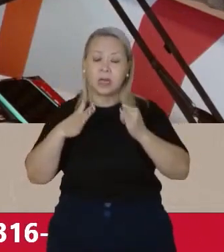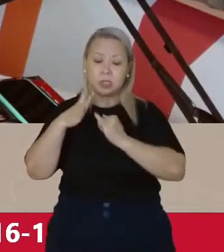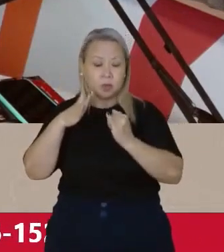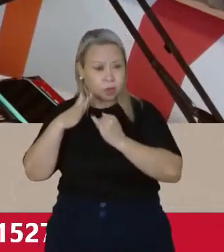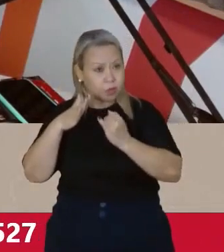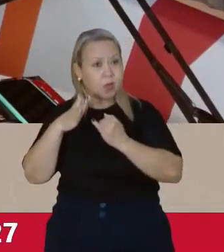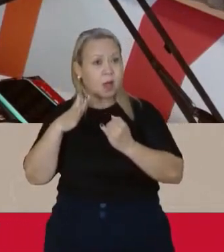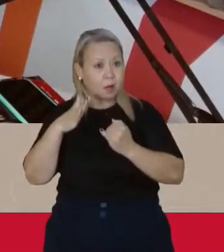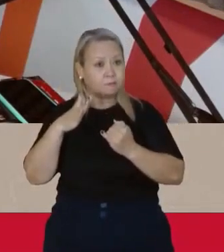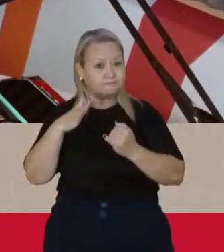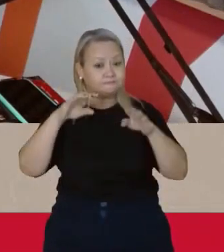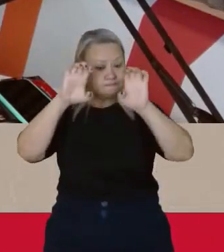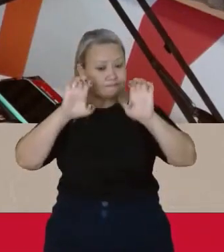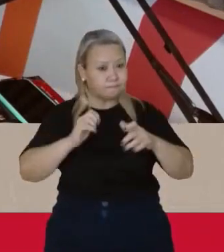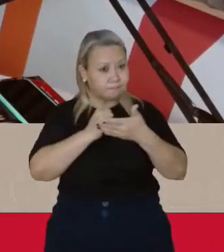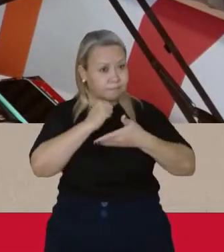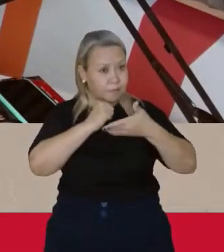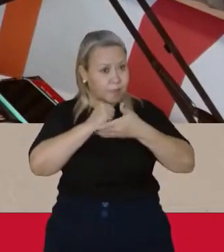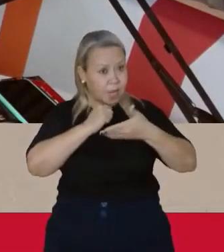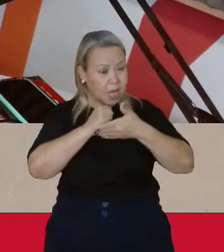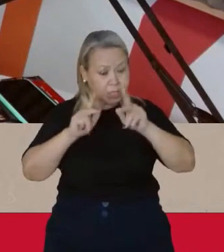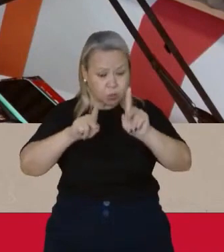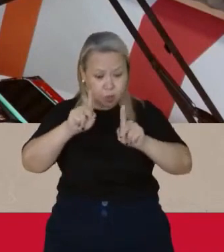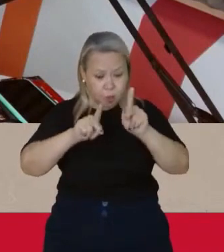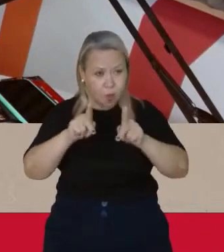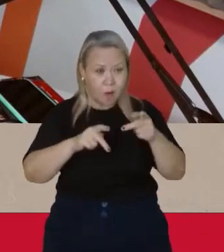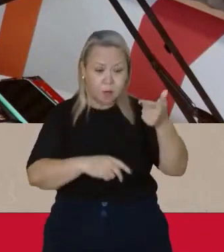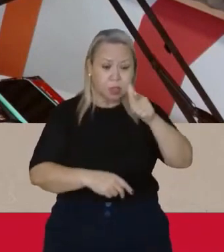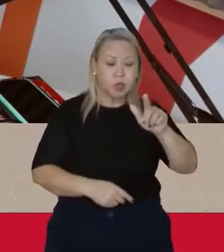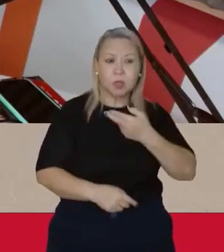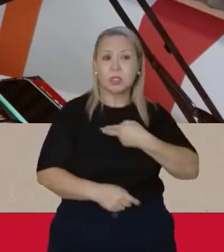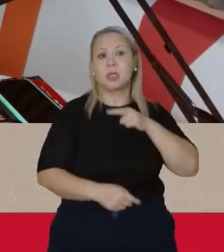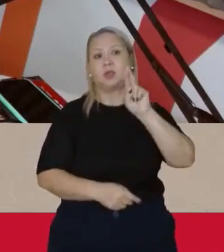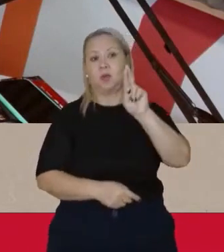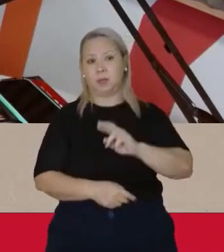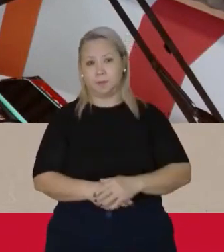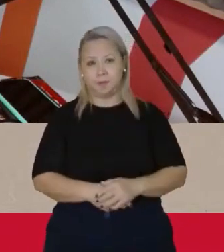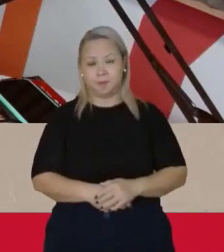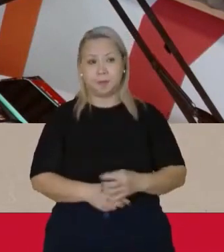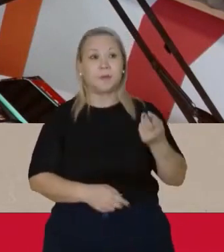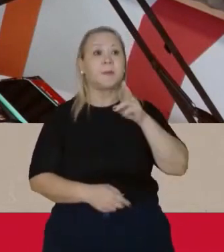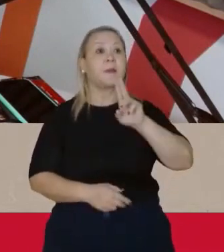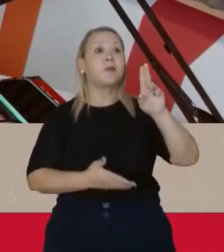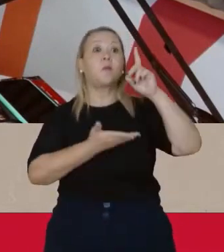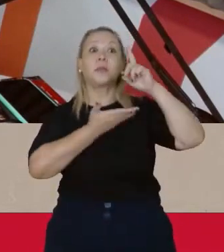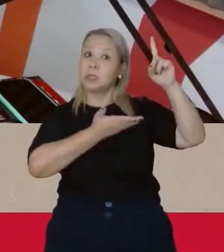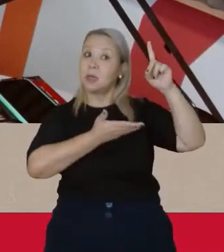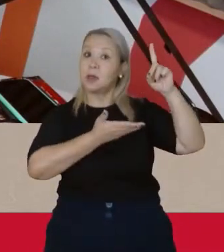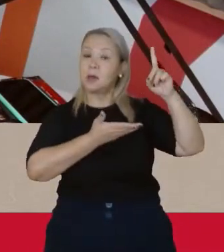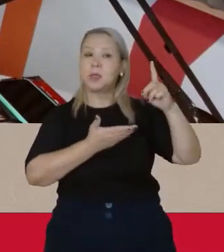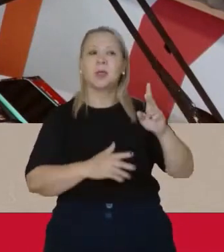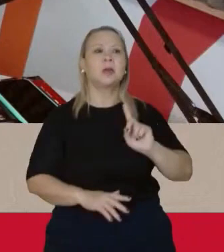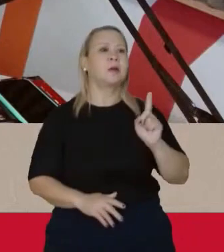institucional, é uma violência do povo de outras religiões, em nome de Deus, que eu não